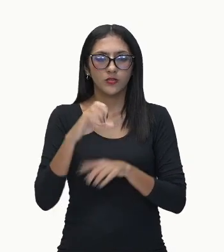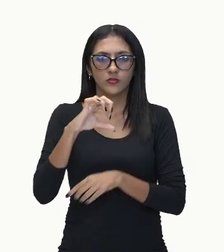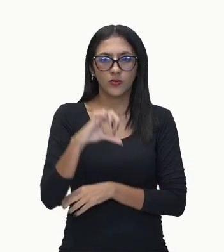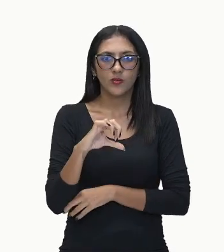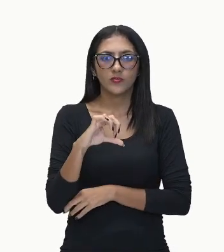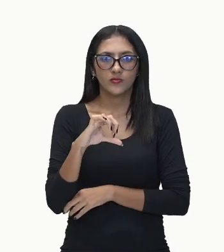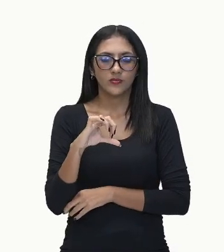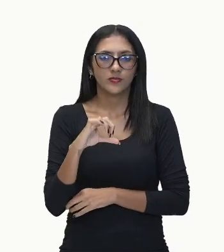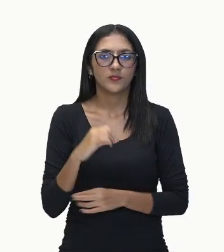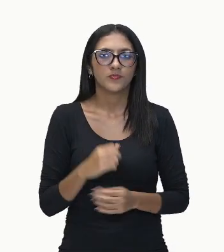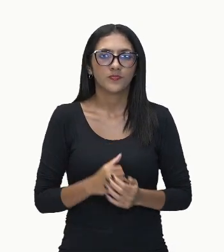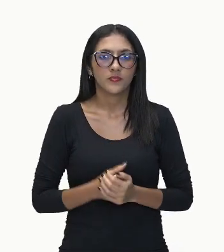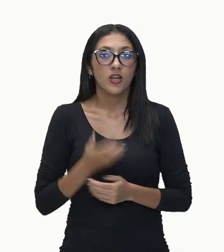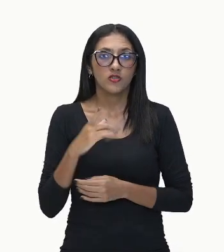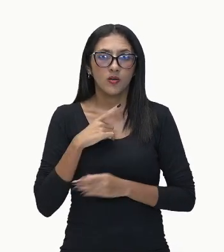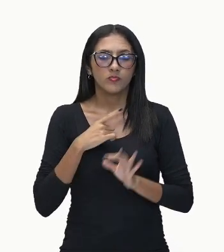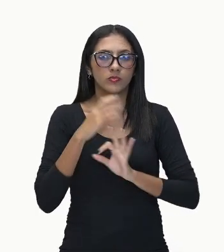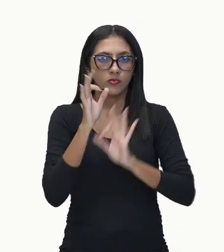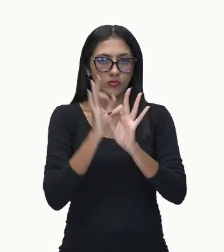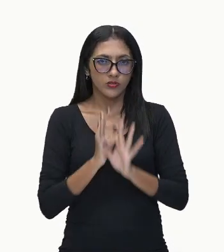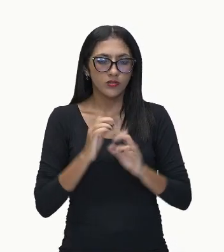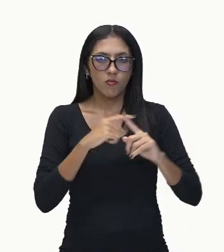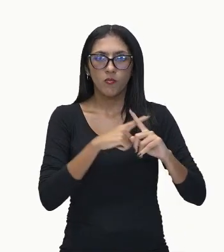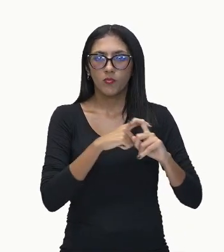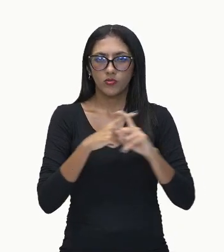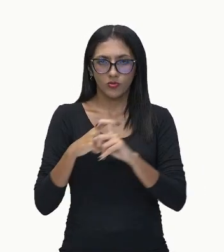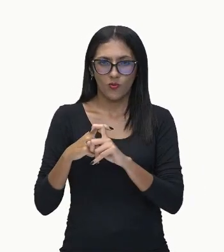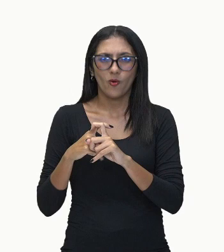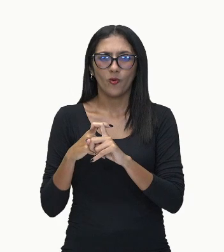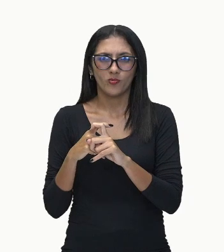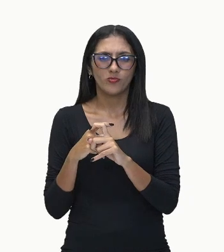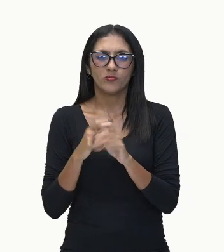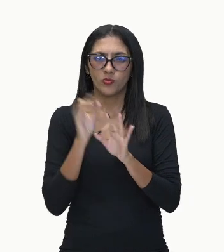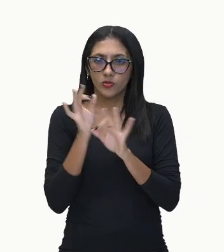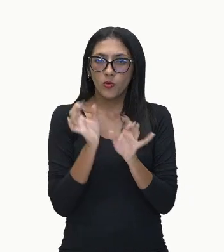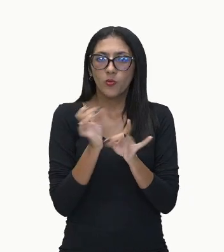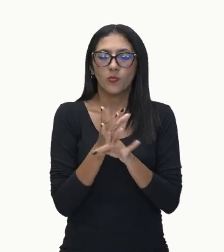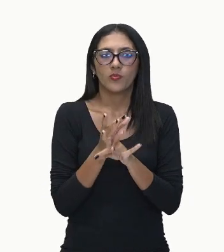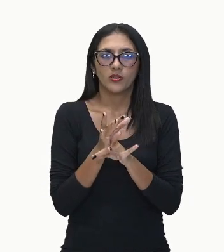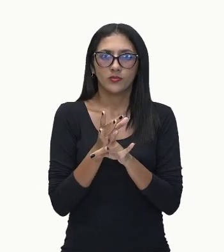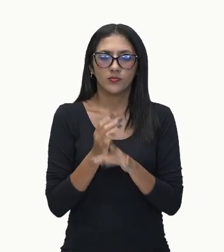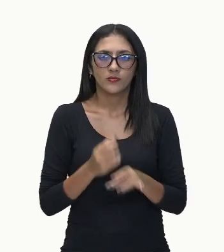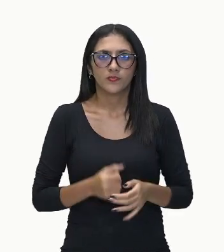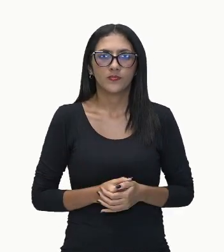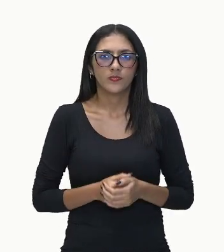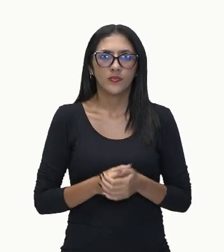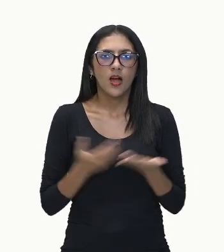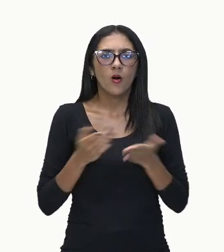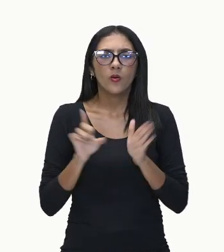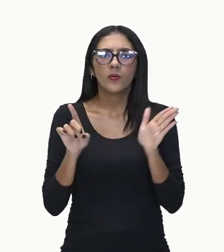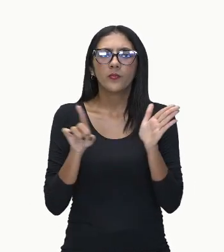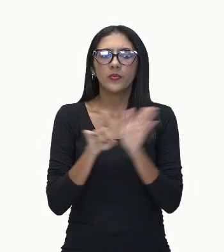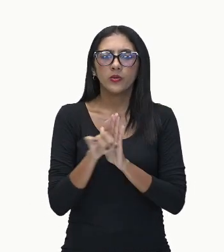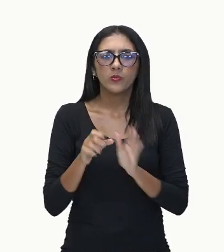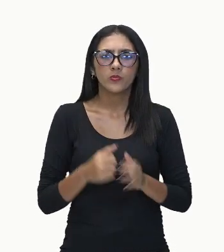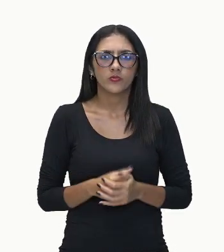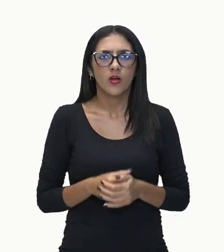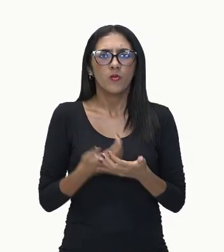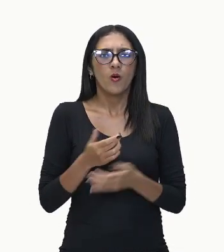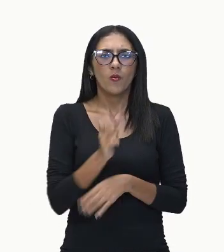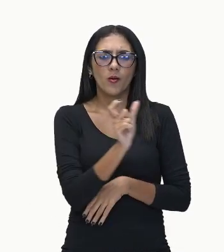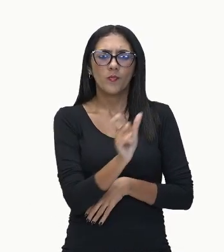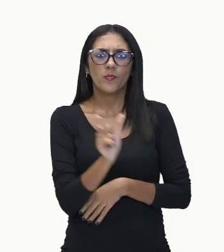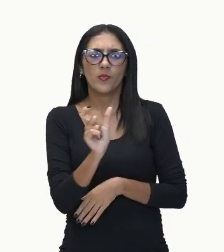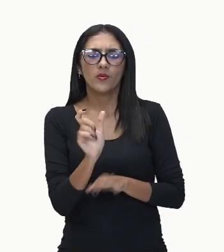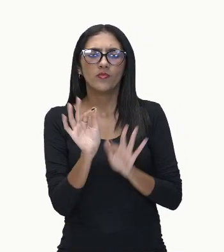escrevemos a Ele o polinômio na sua forma completa tá bom E aí a pergunta era qual é o termo constante que